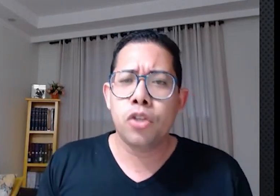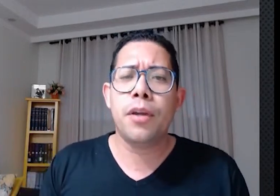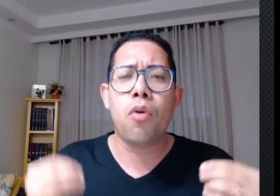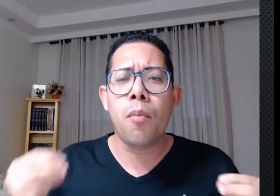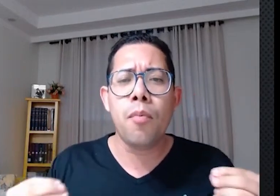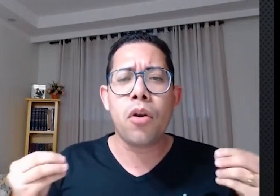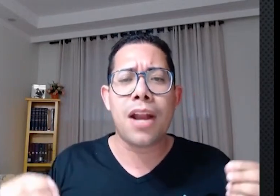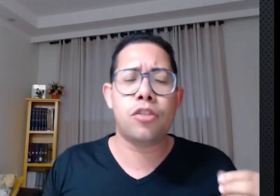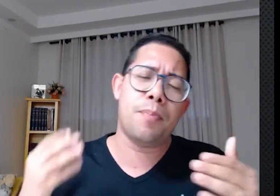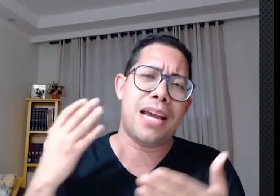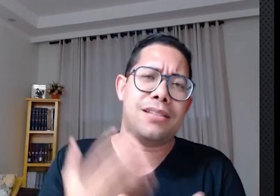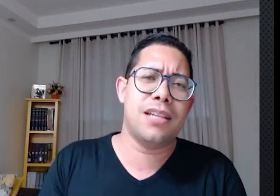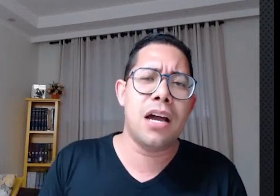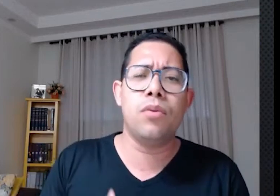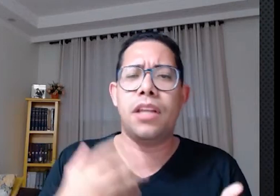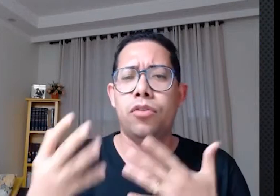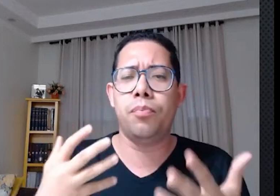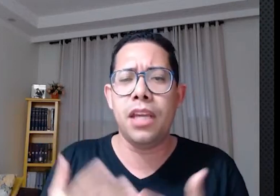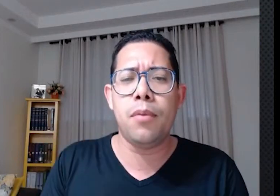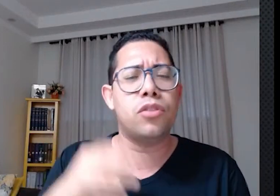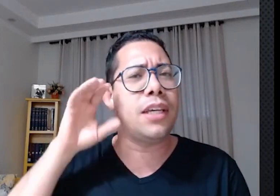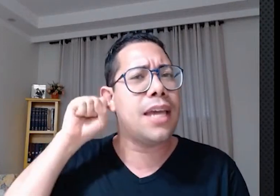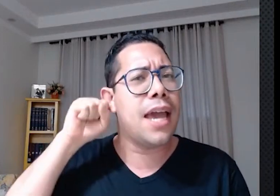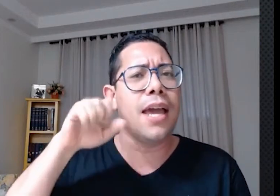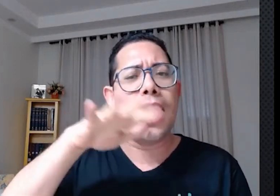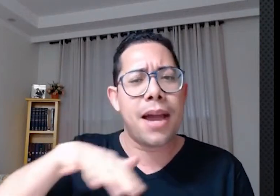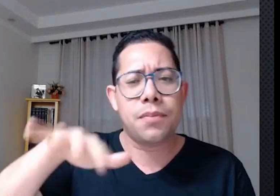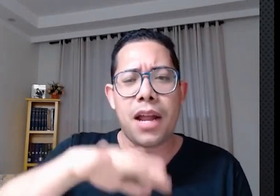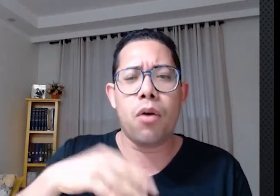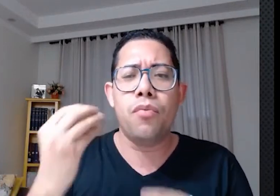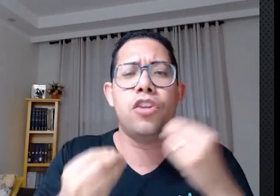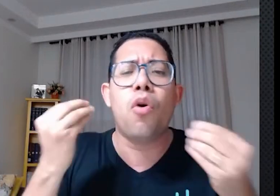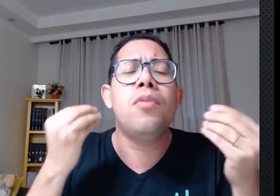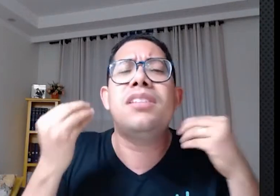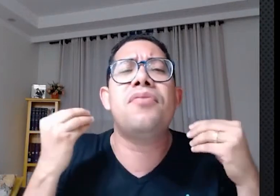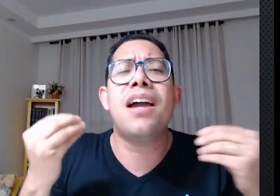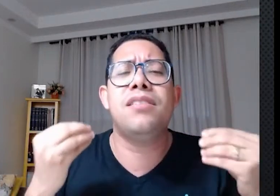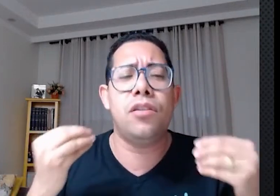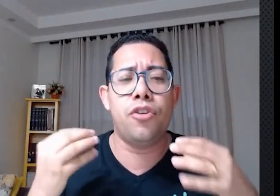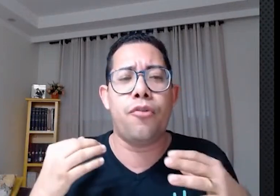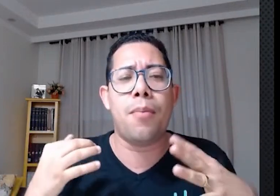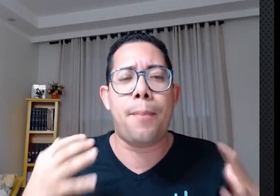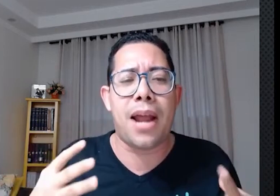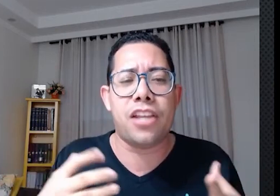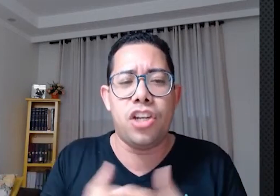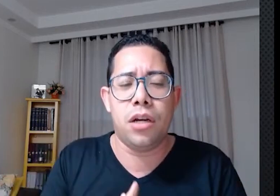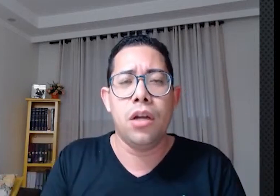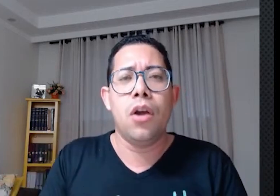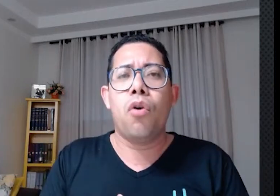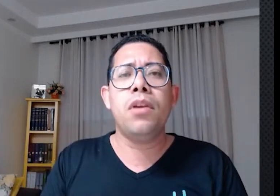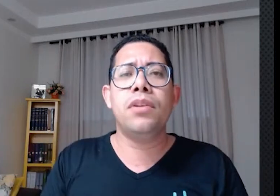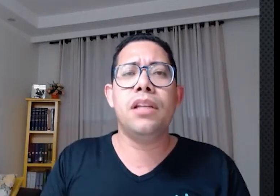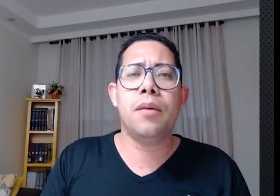prática sobre como melhorar a sua pregação em texto bíblico, isso aqui é mais para ouvinte, como que você faz isso de forma